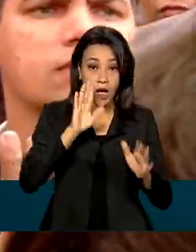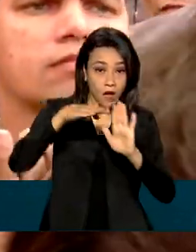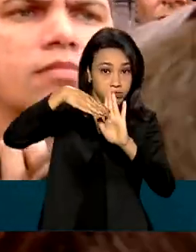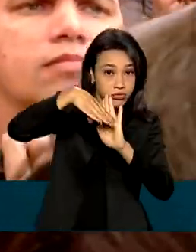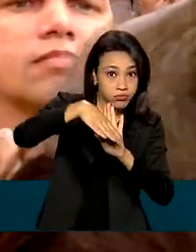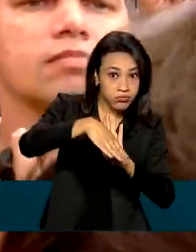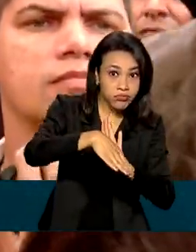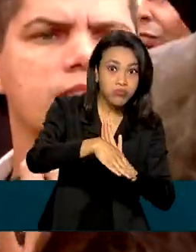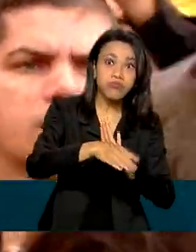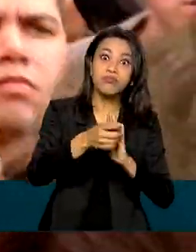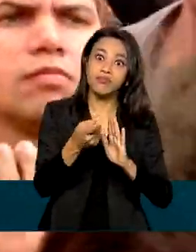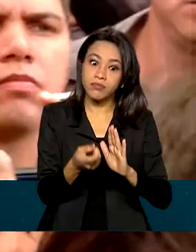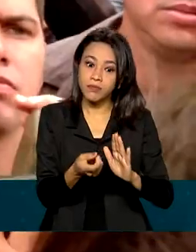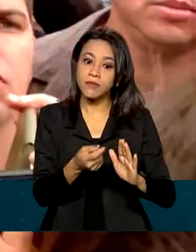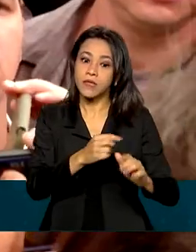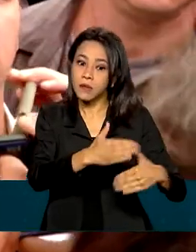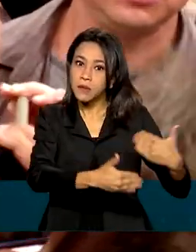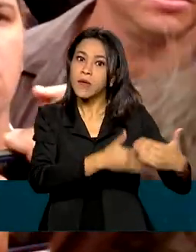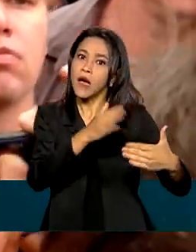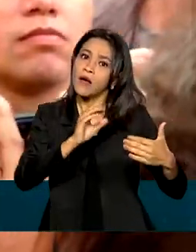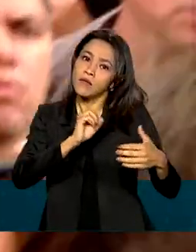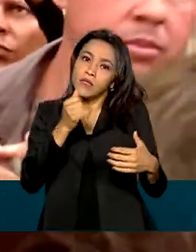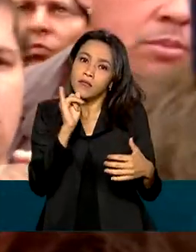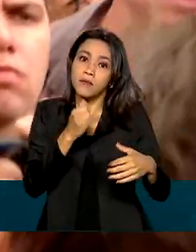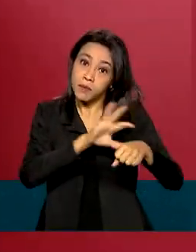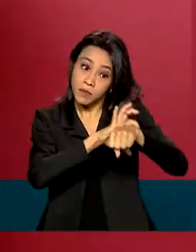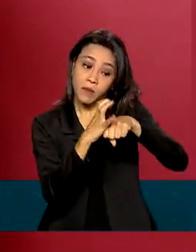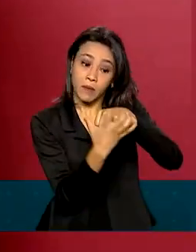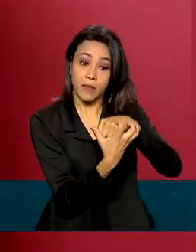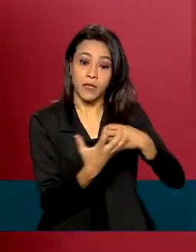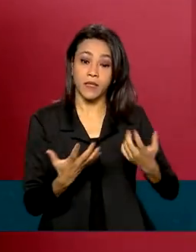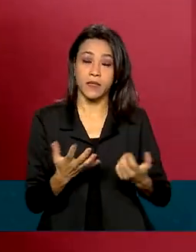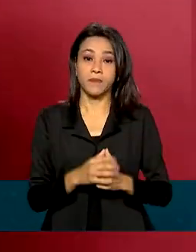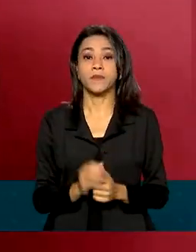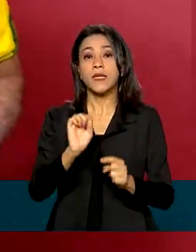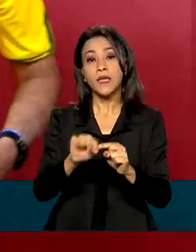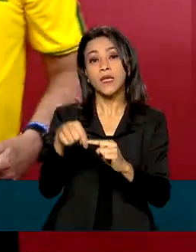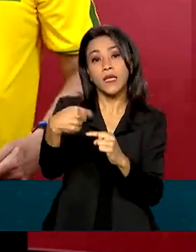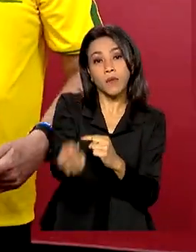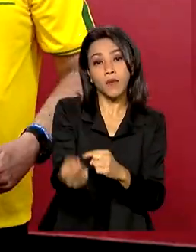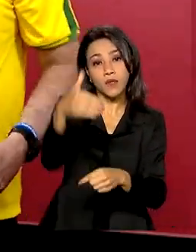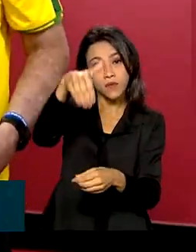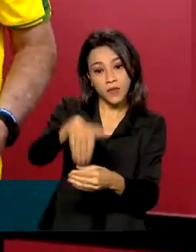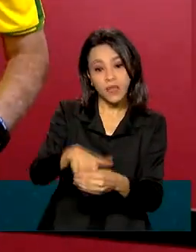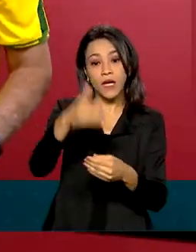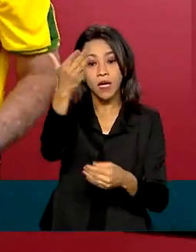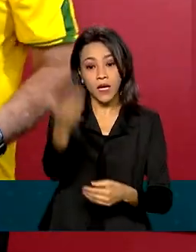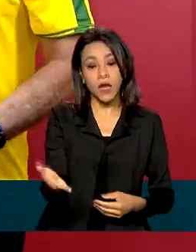caindo, apesar da pandemia que atingiu a todos. Depois de votar, o presidente